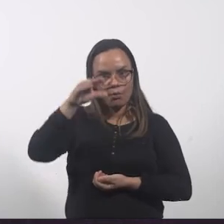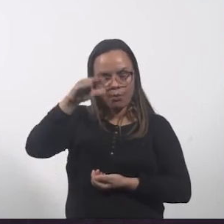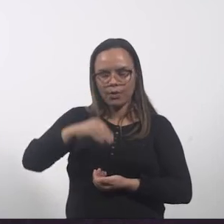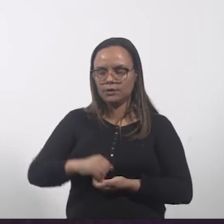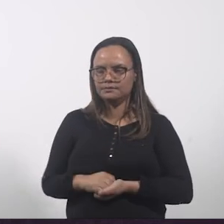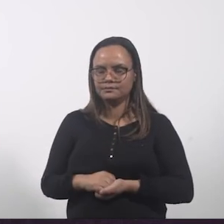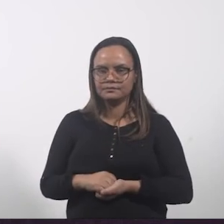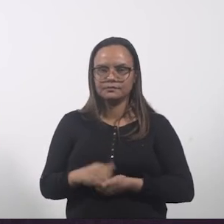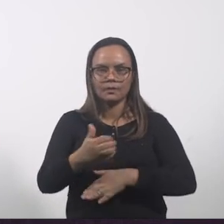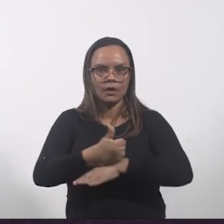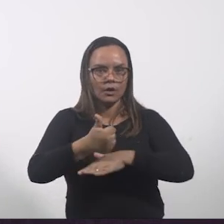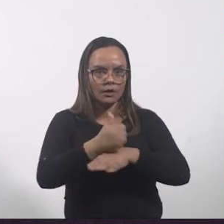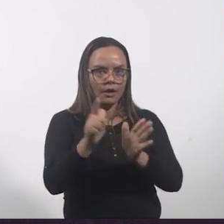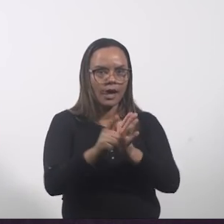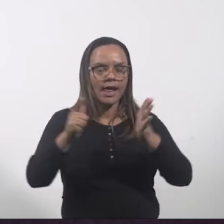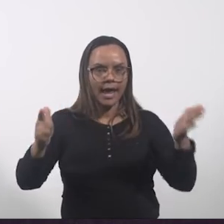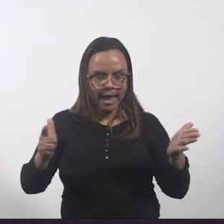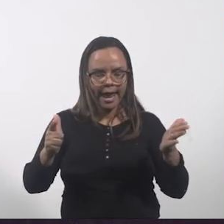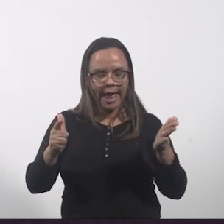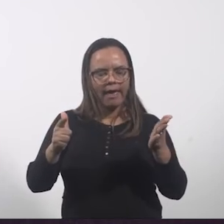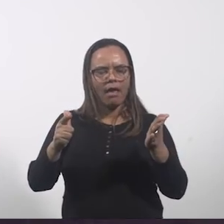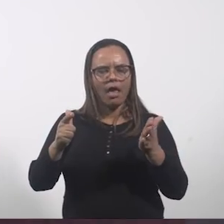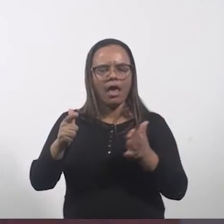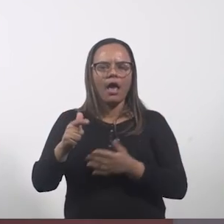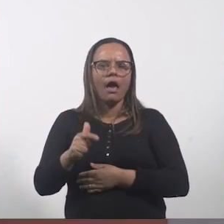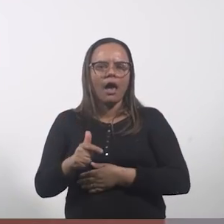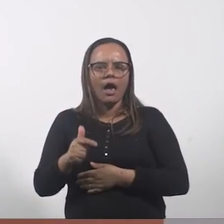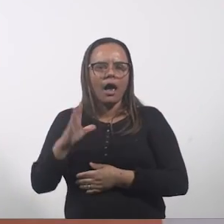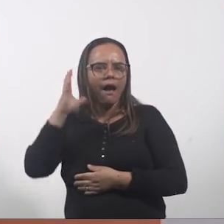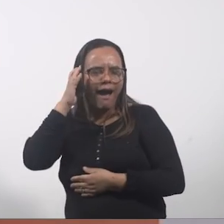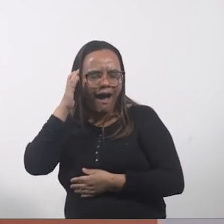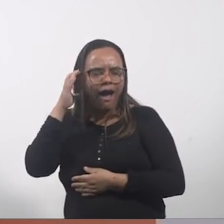Agora, o jornalista Vinícius Passarelli, da Rádio CBN, a